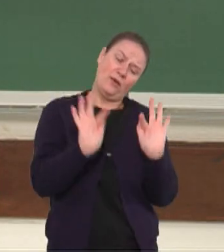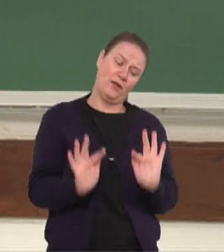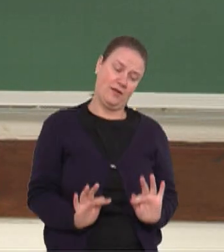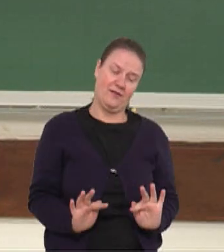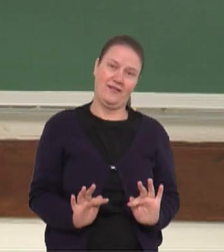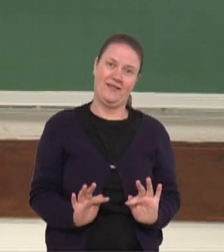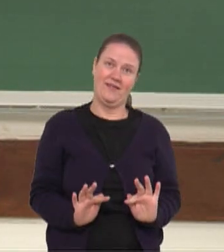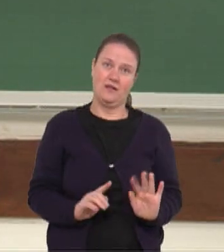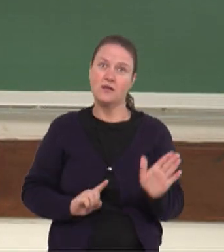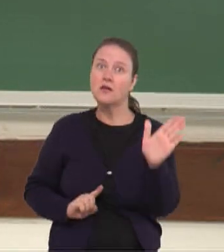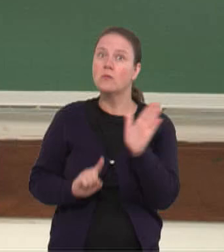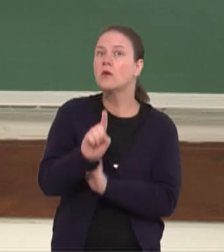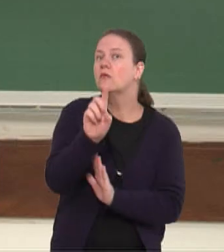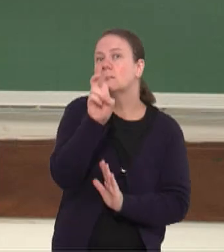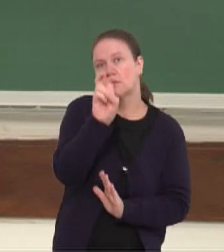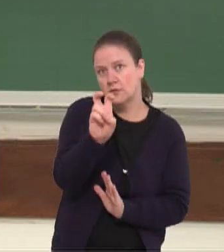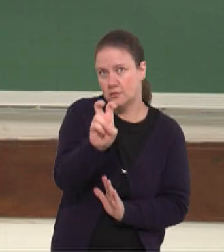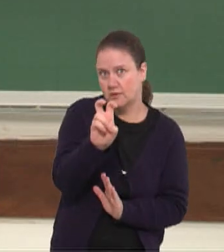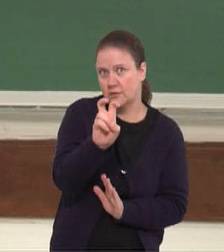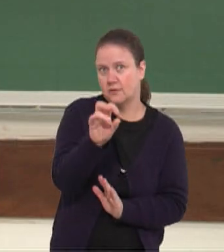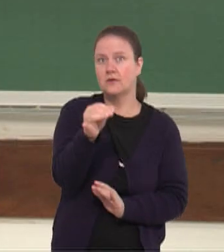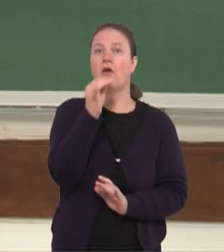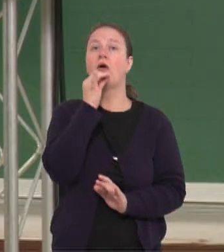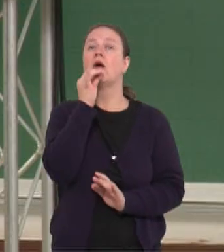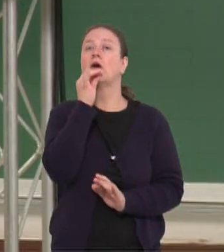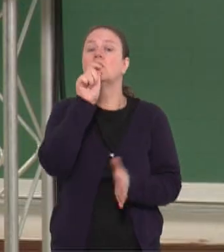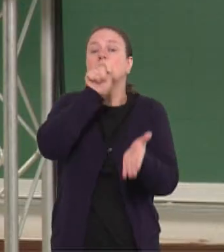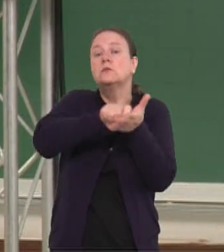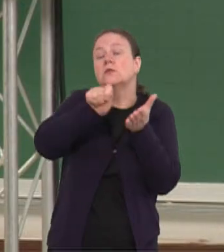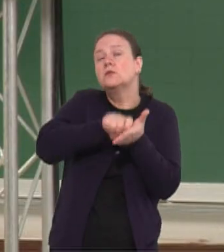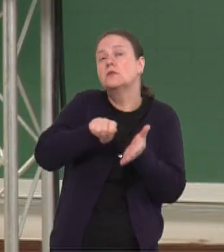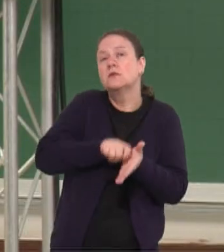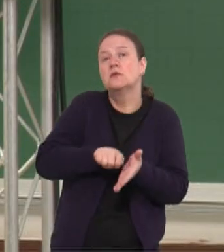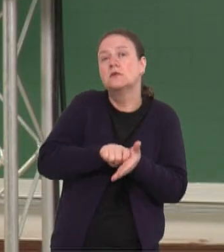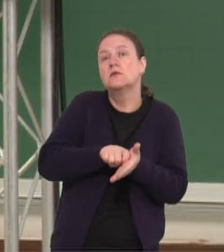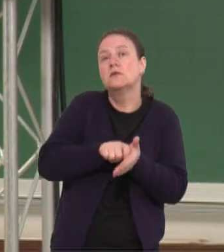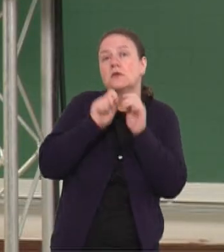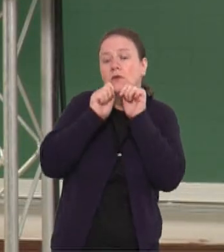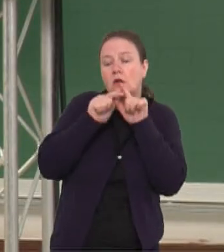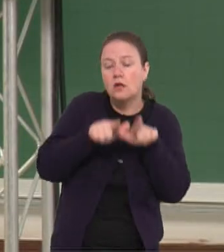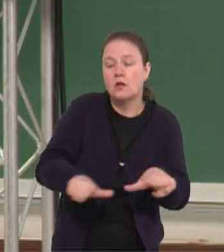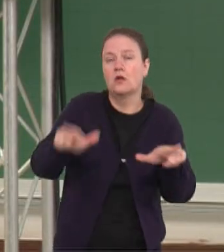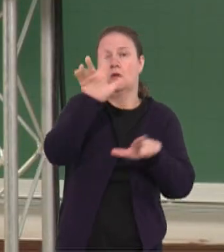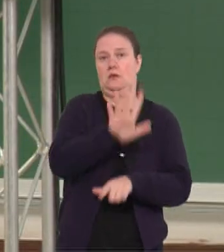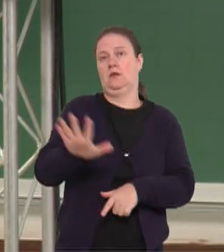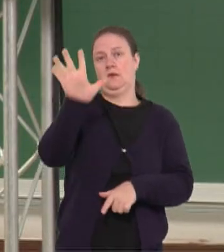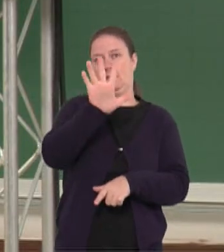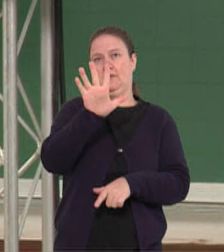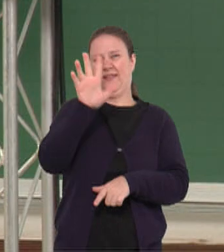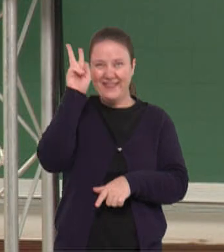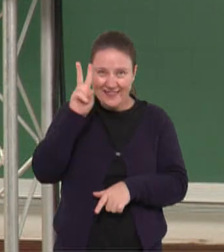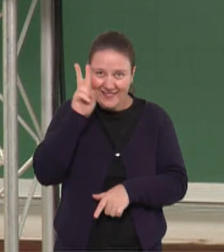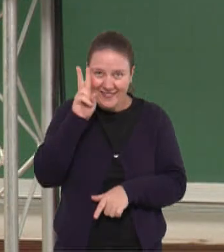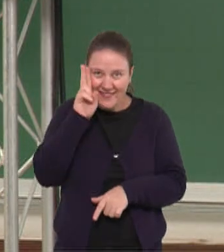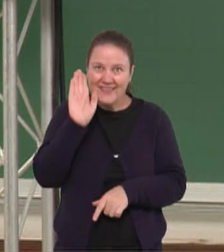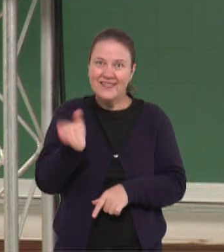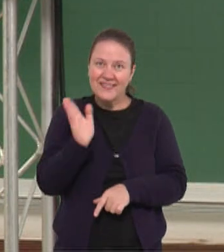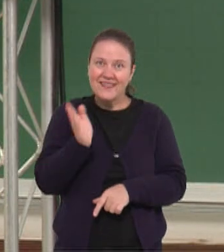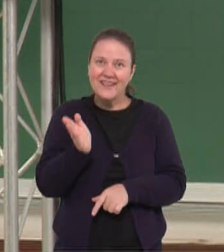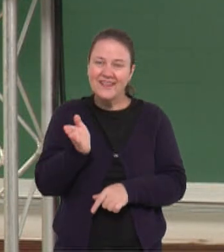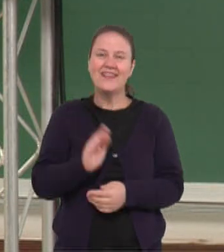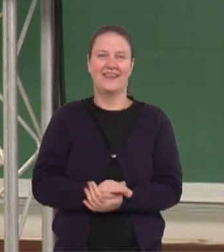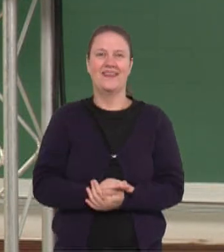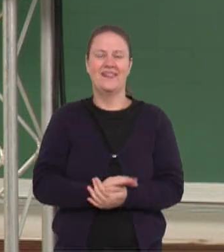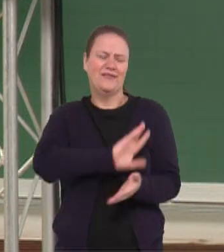Quiz 5. Exemplo de construção com figura de linguagem. Lembra a figura de linguagem? Que nós temos